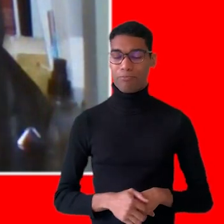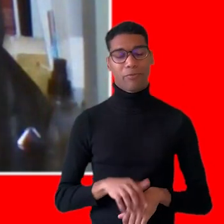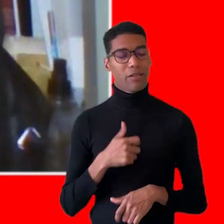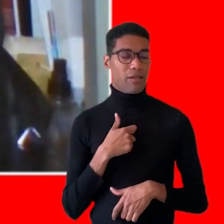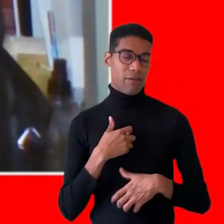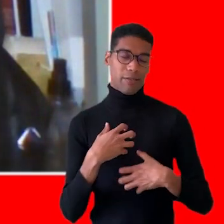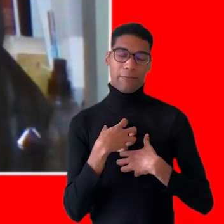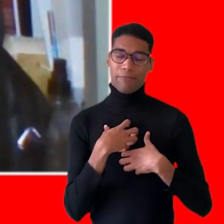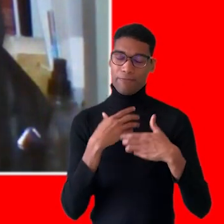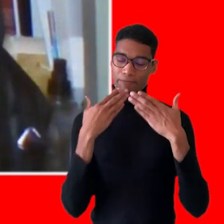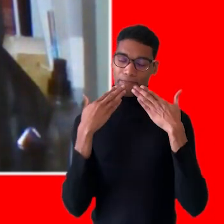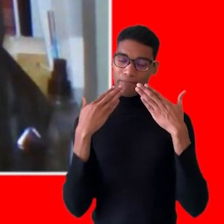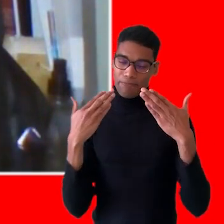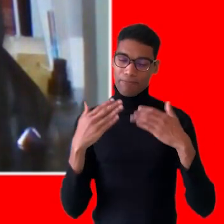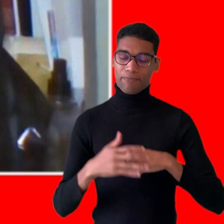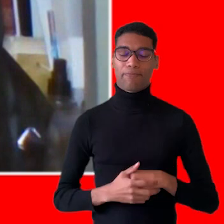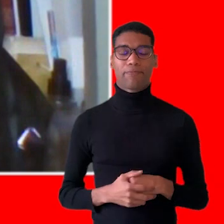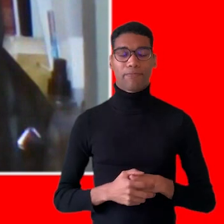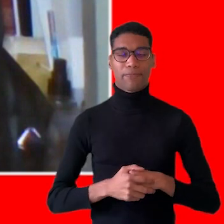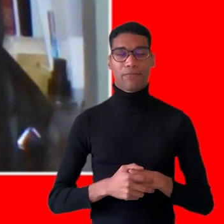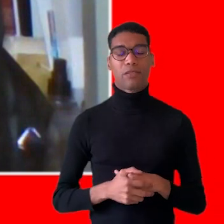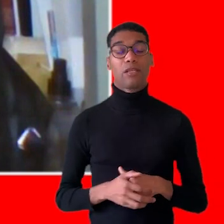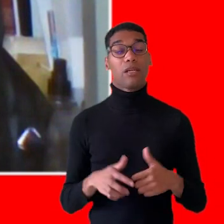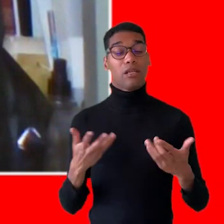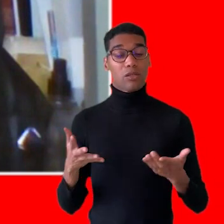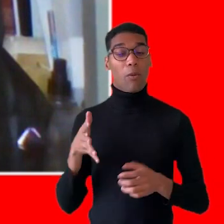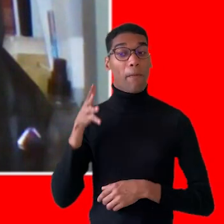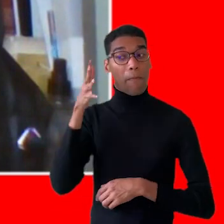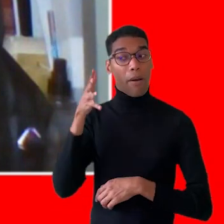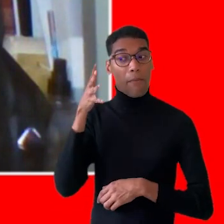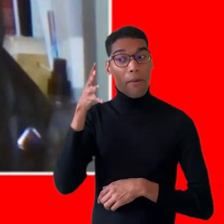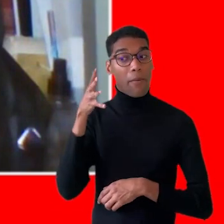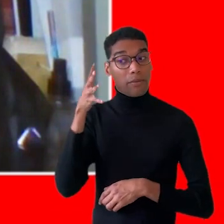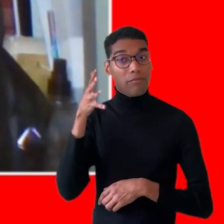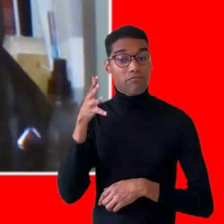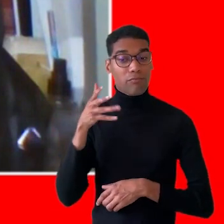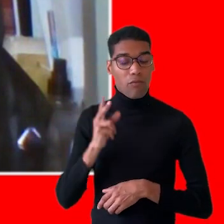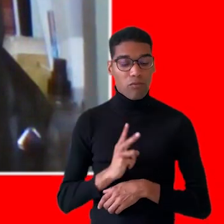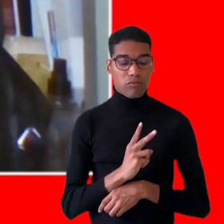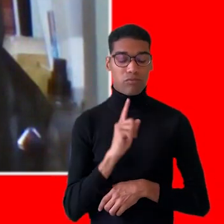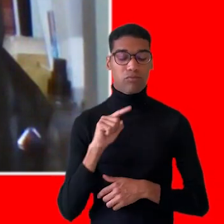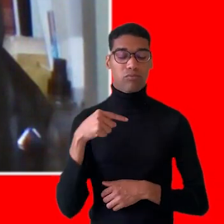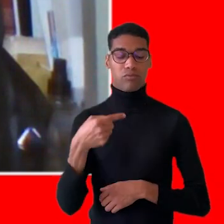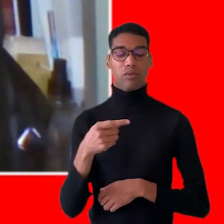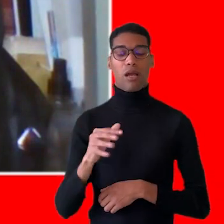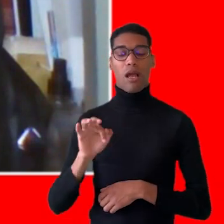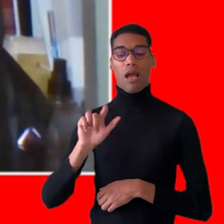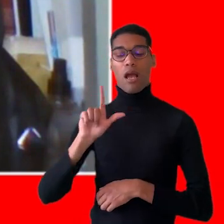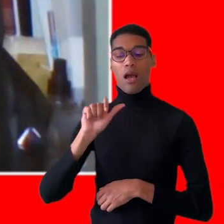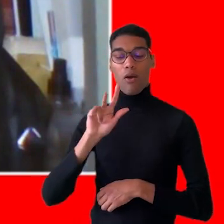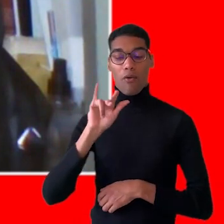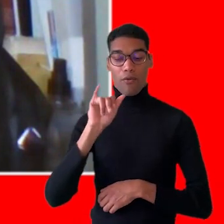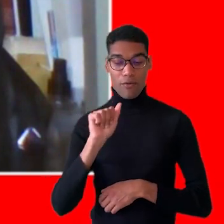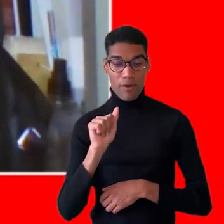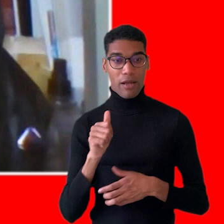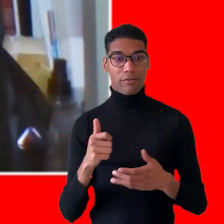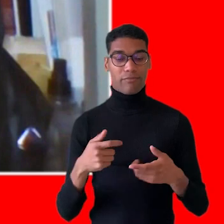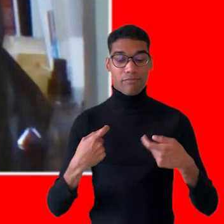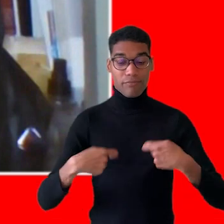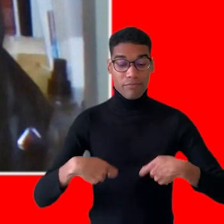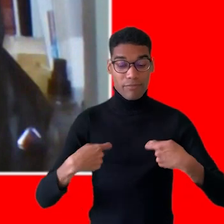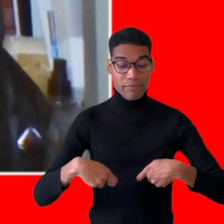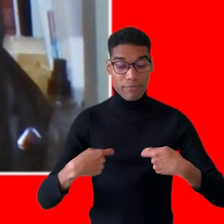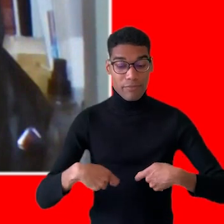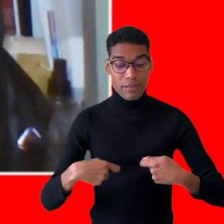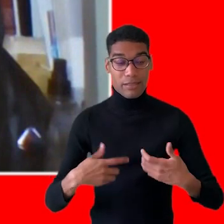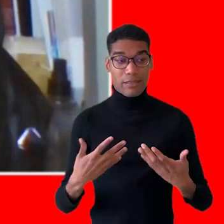Muito grato. O resto da conversa fica para o momento posterior. A Flávia falou que precisava me intervir